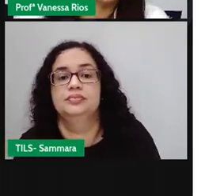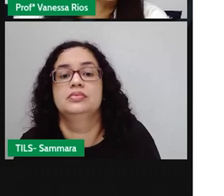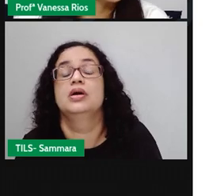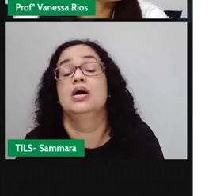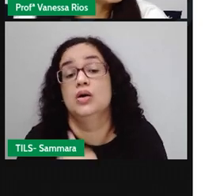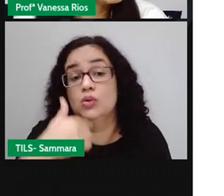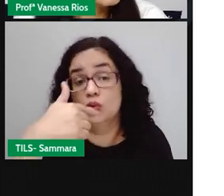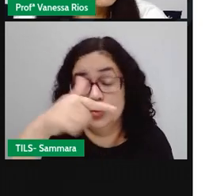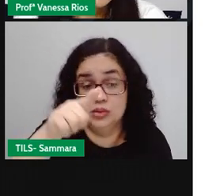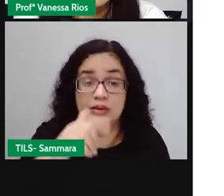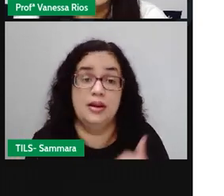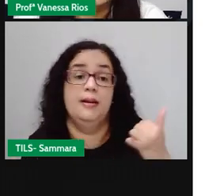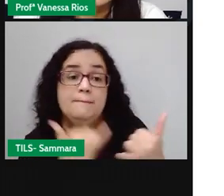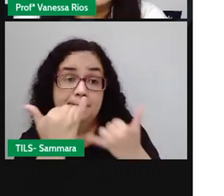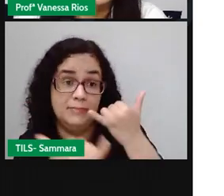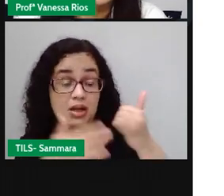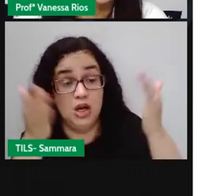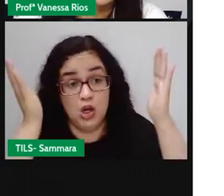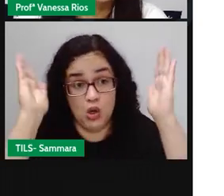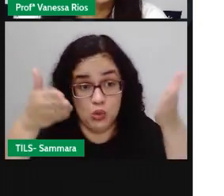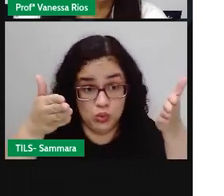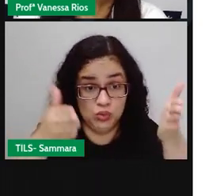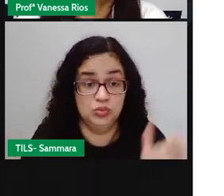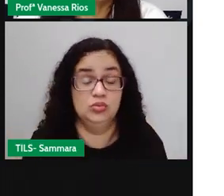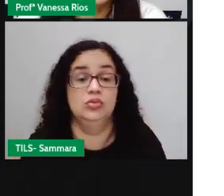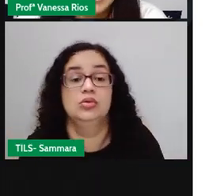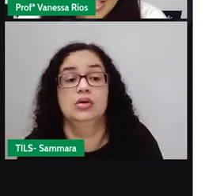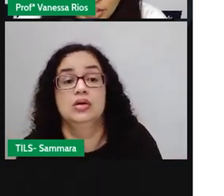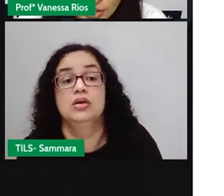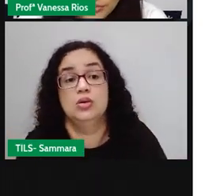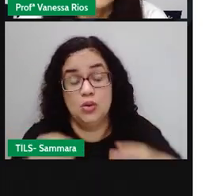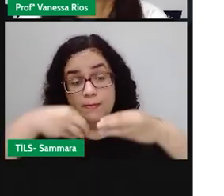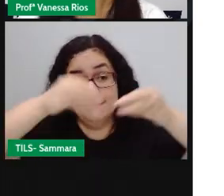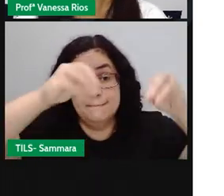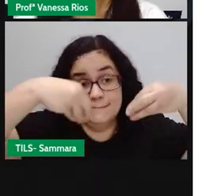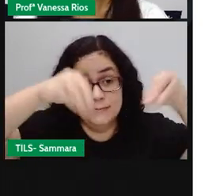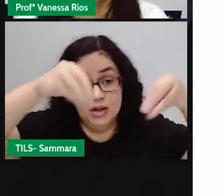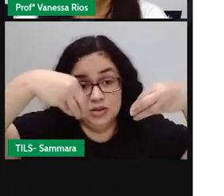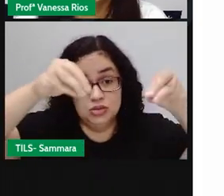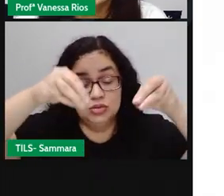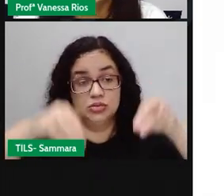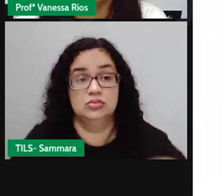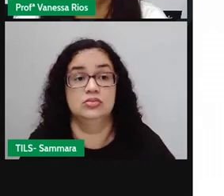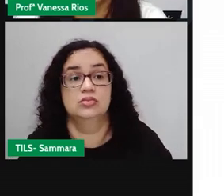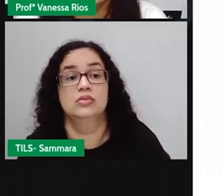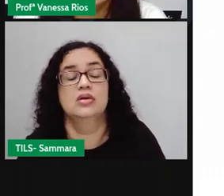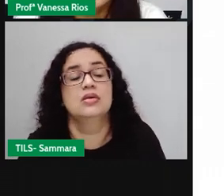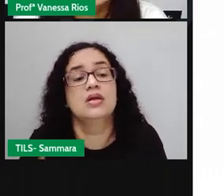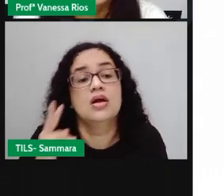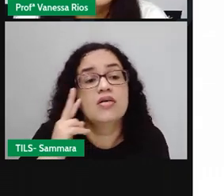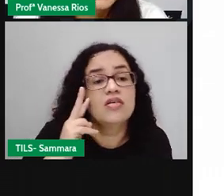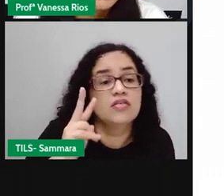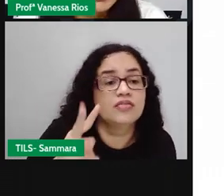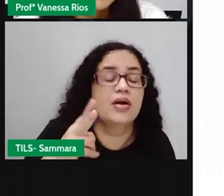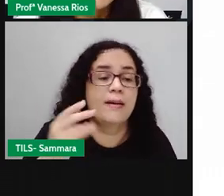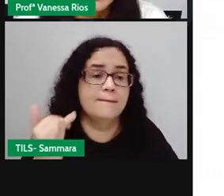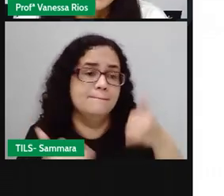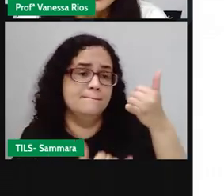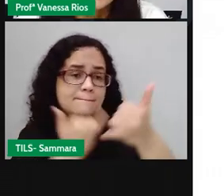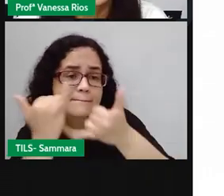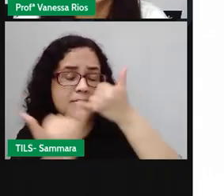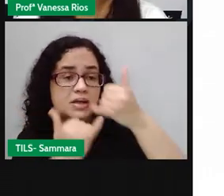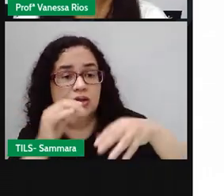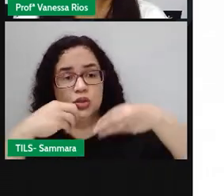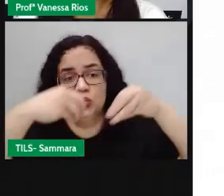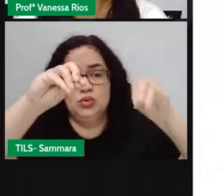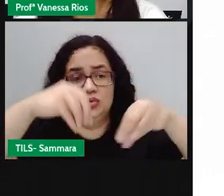Essa caixa de brinquedos agora é a caixa do plástico. E aí, quando a gente vai para os brinquedos de